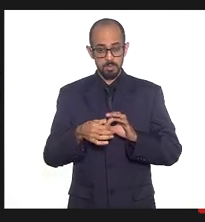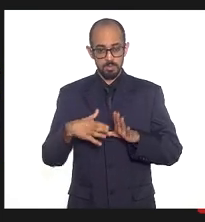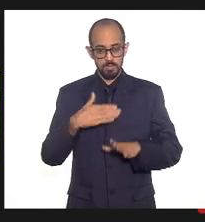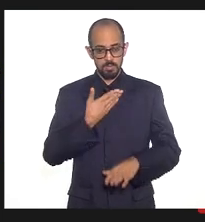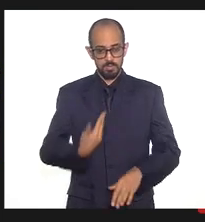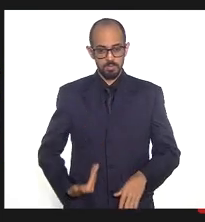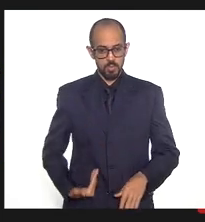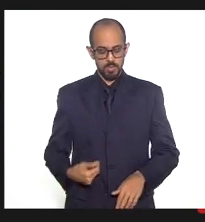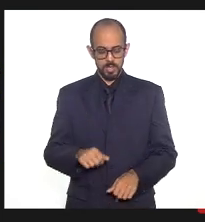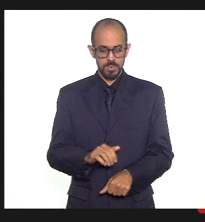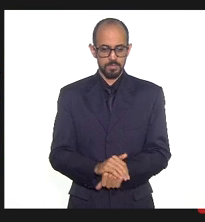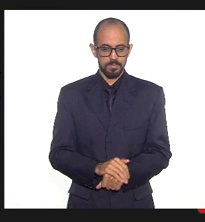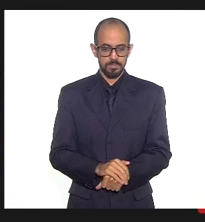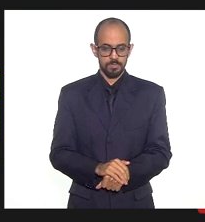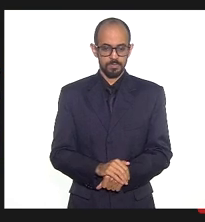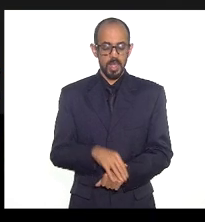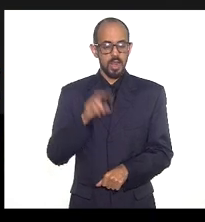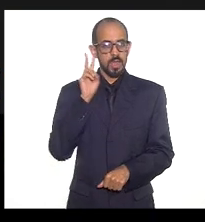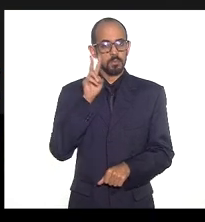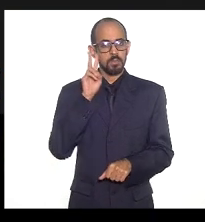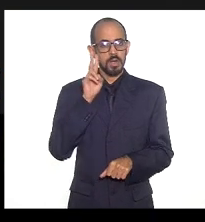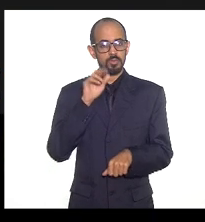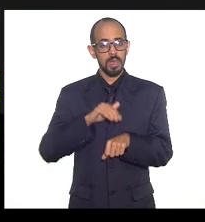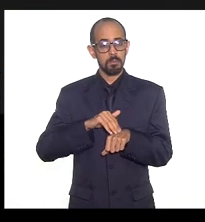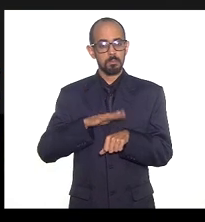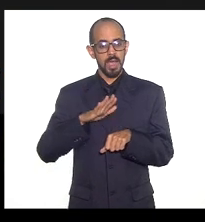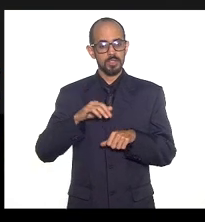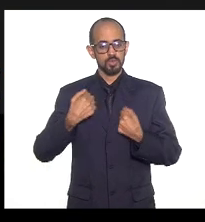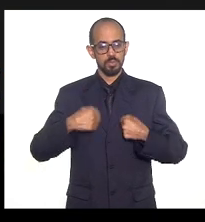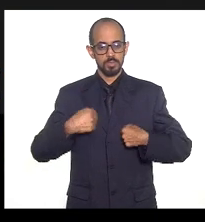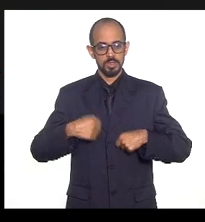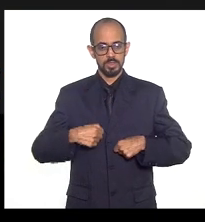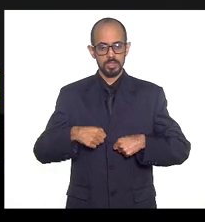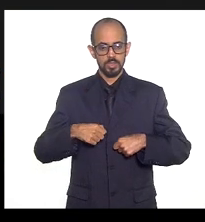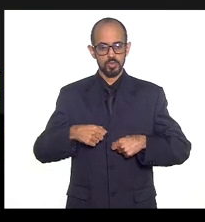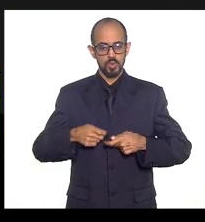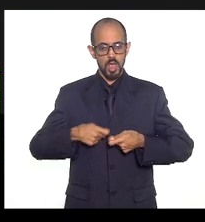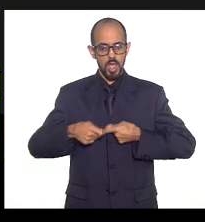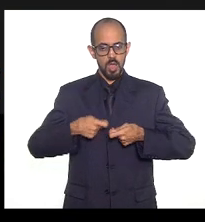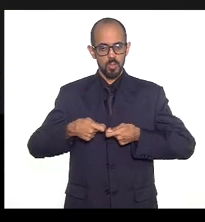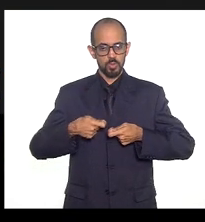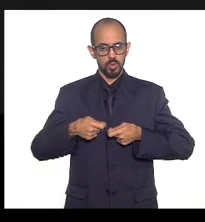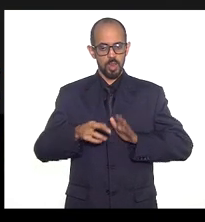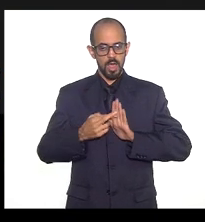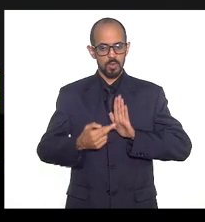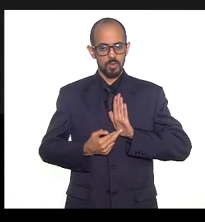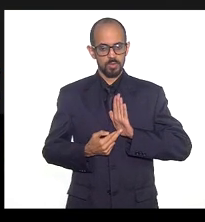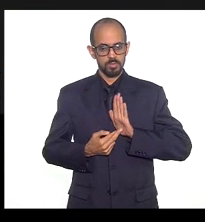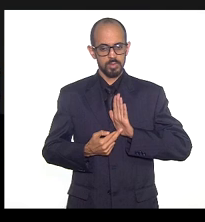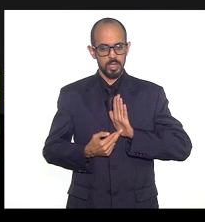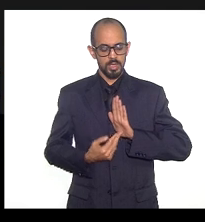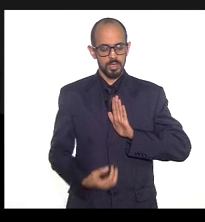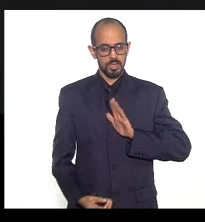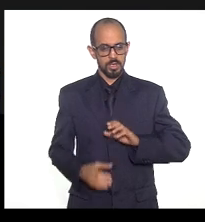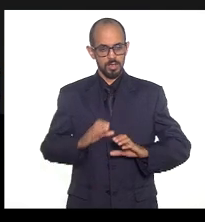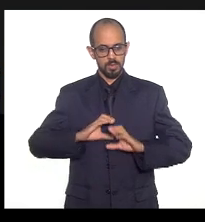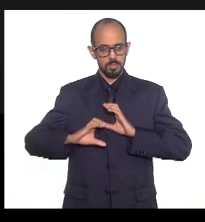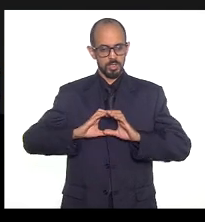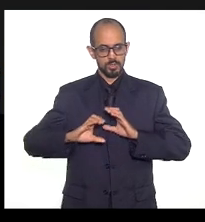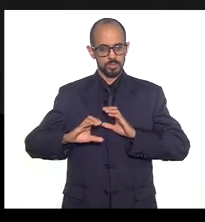público. Lembrando que é mais do que necessário regular a comunicação, aqui foi falado a possibilidade da conferência